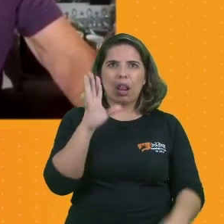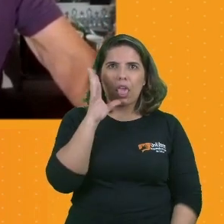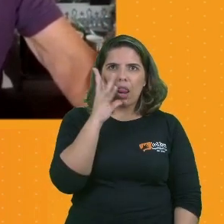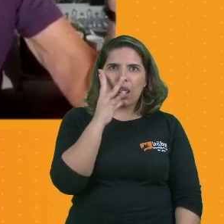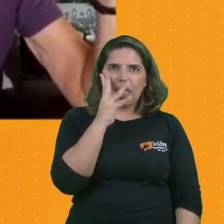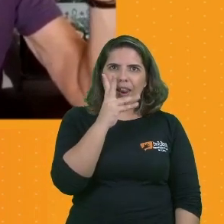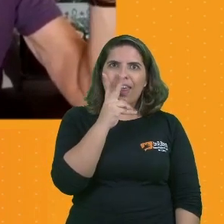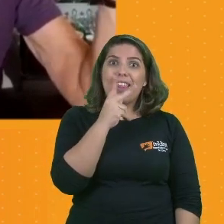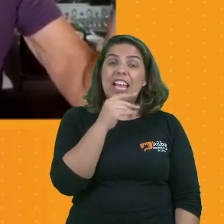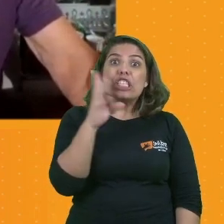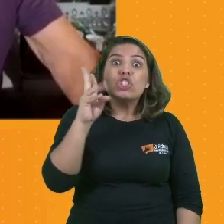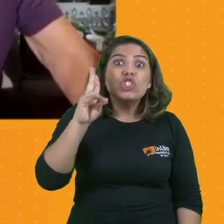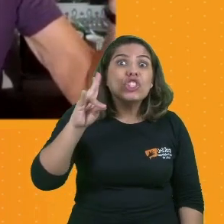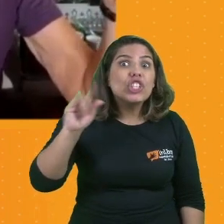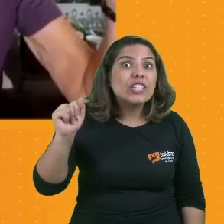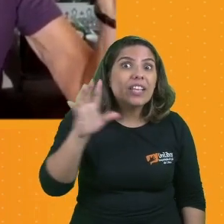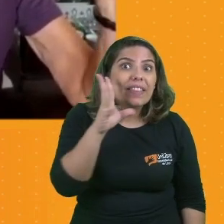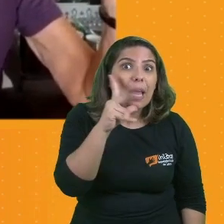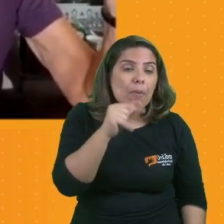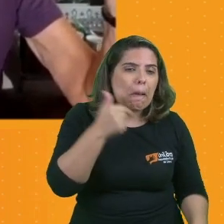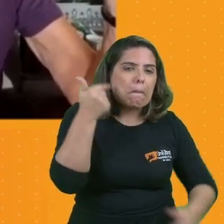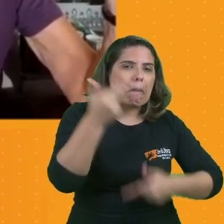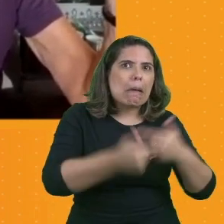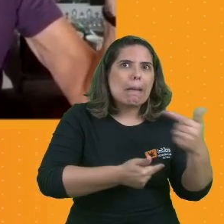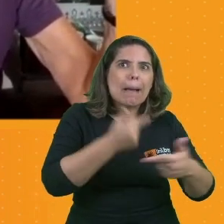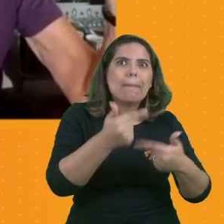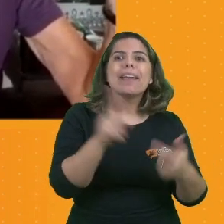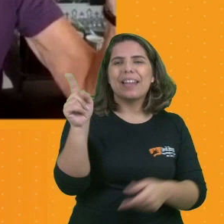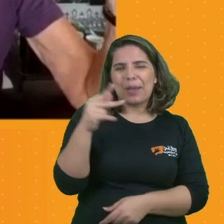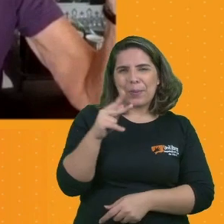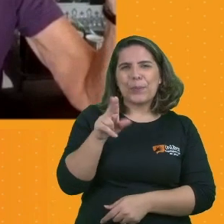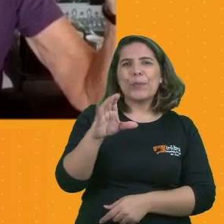dias dias para trabalhar